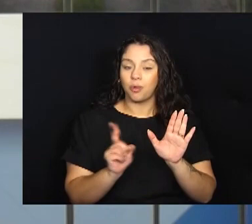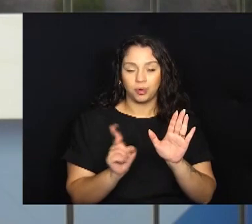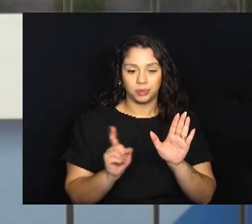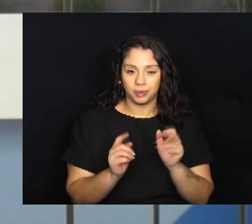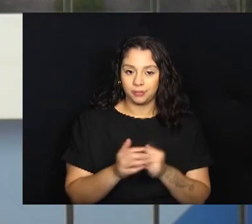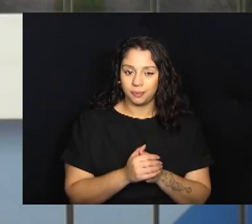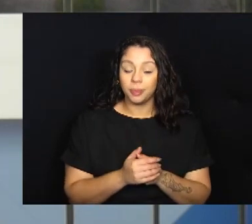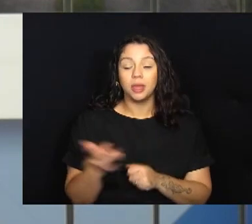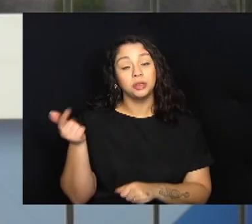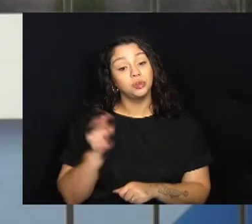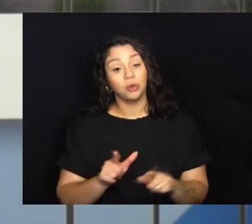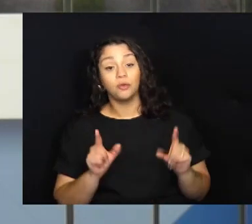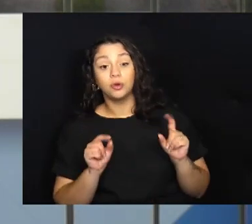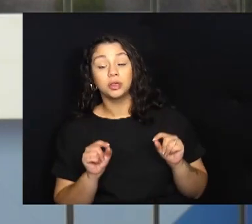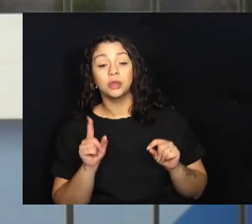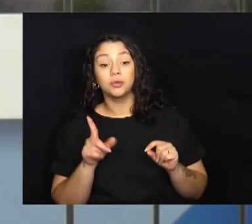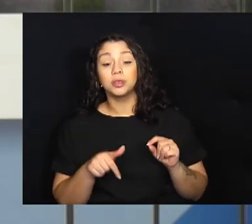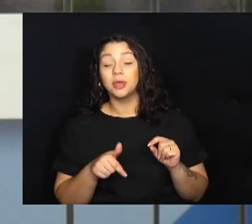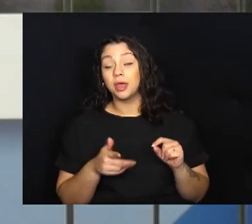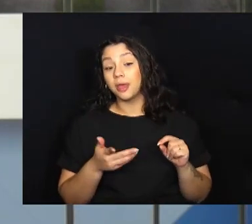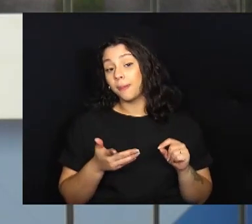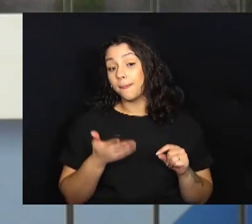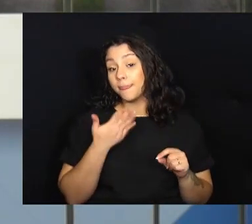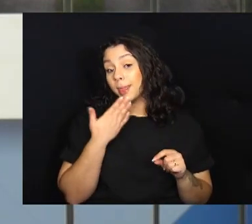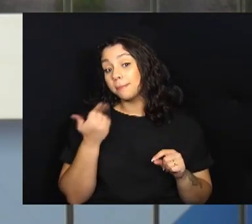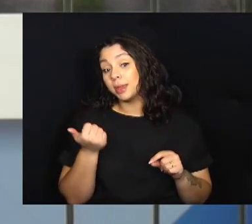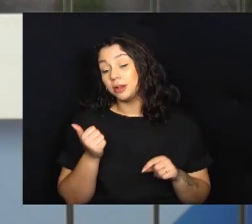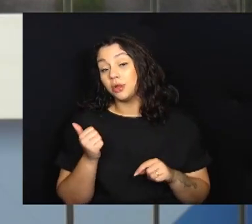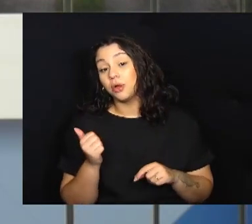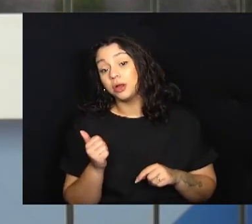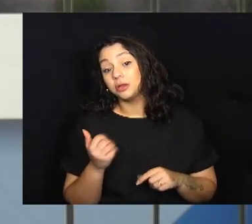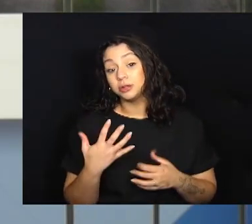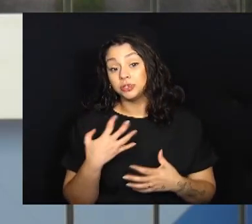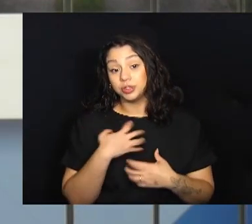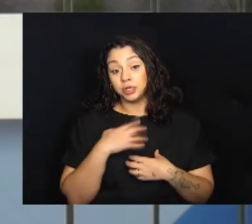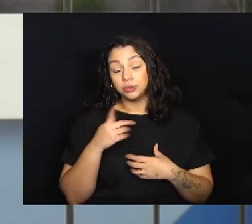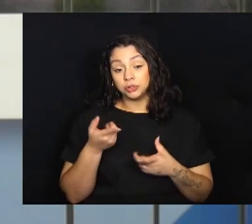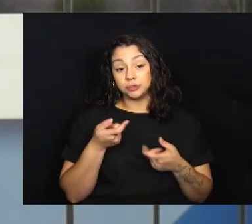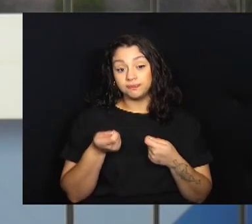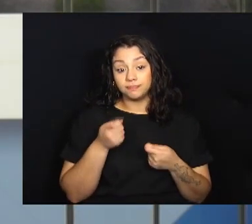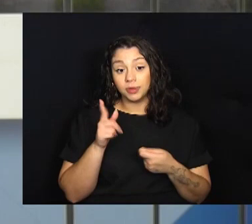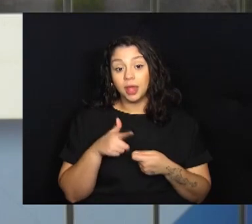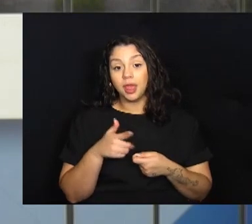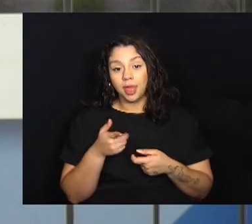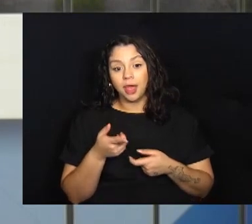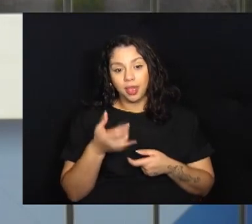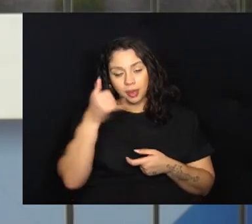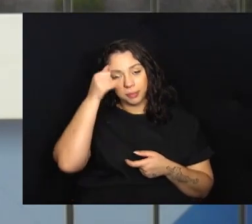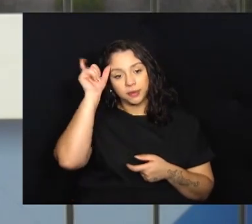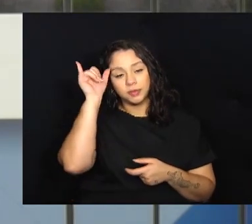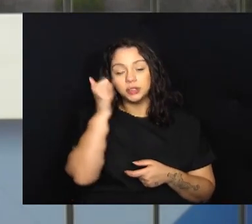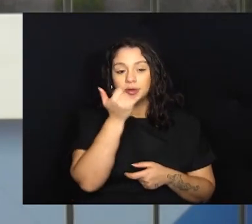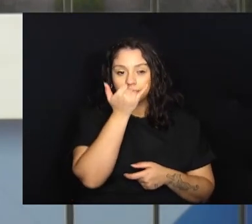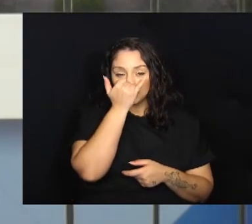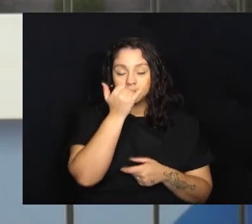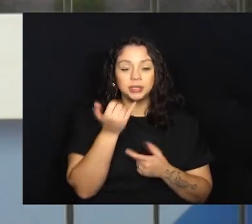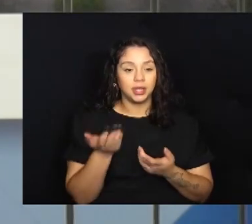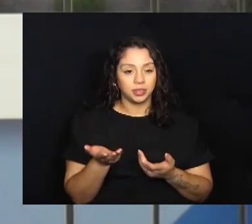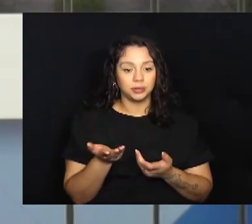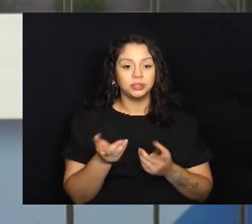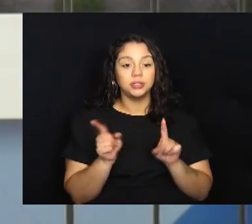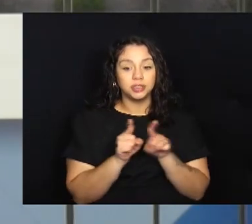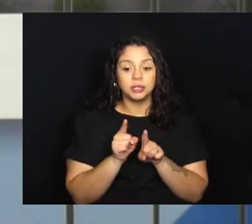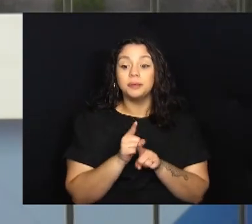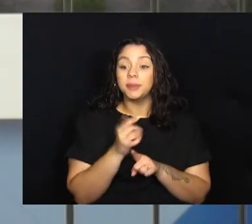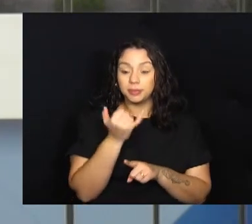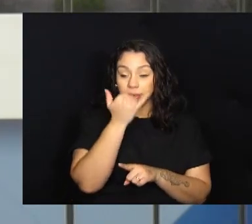é uma forma, como que é a melhor forma de lidar com isso? Fazendo prevenção de acidente e prevenção